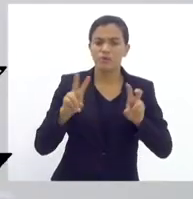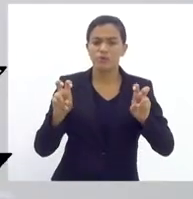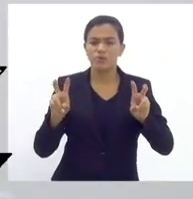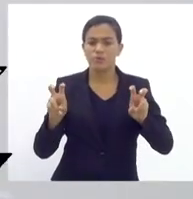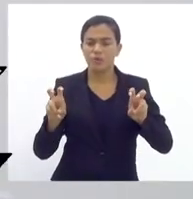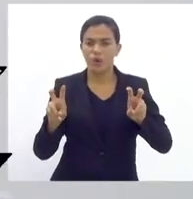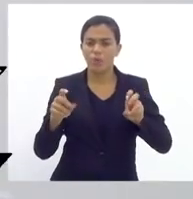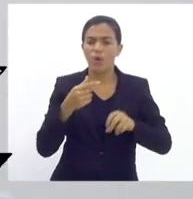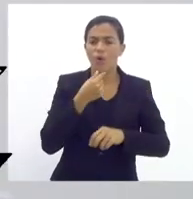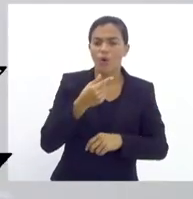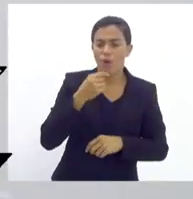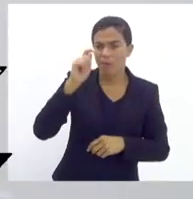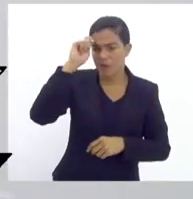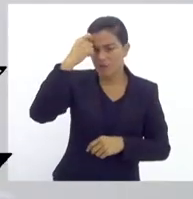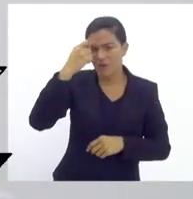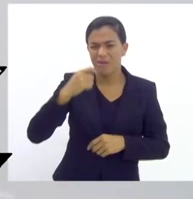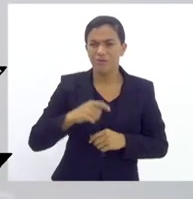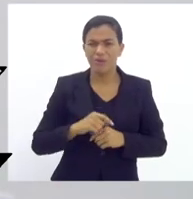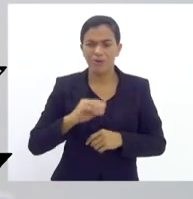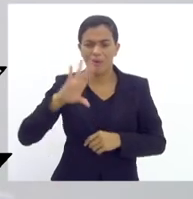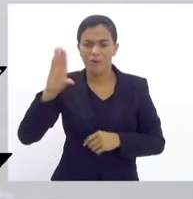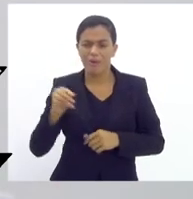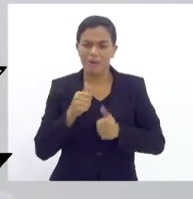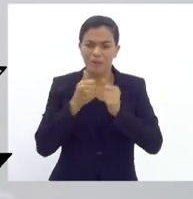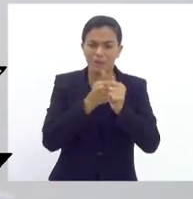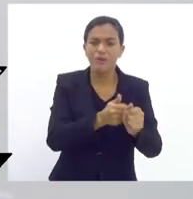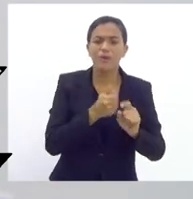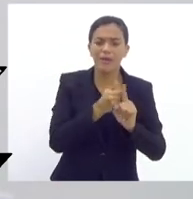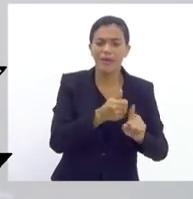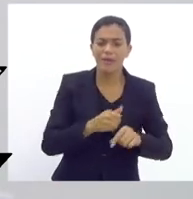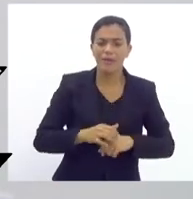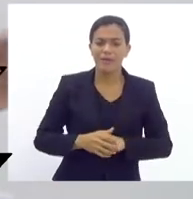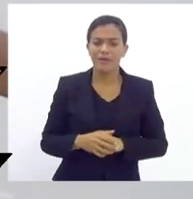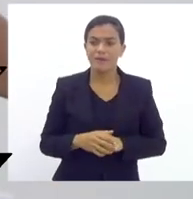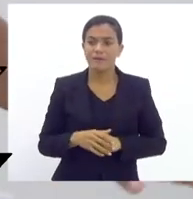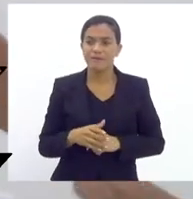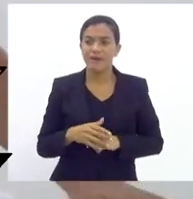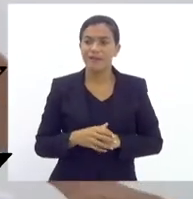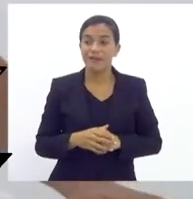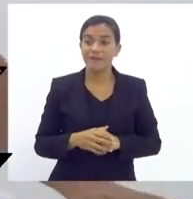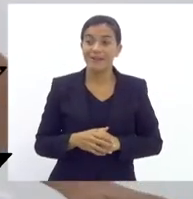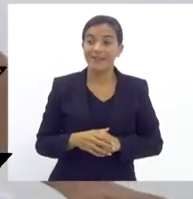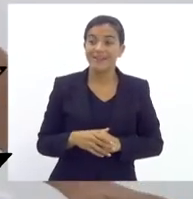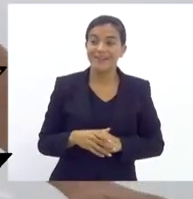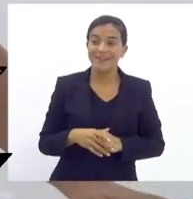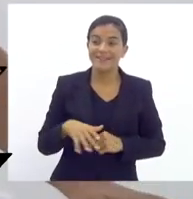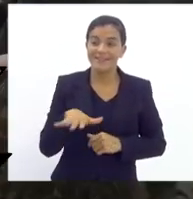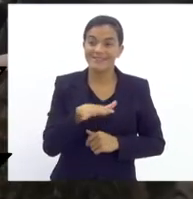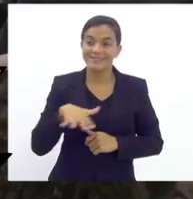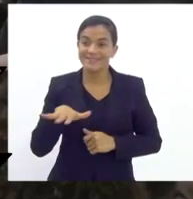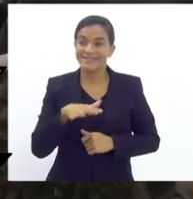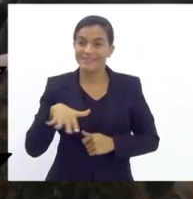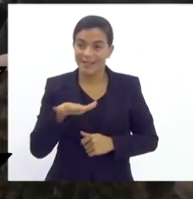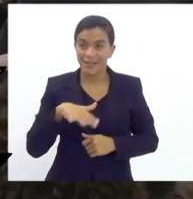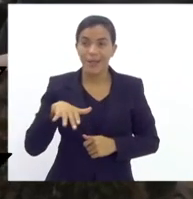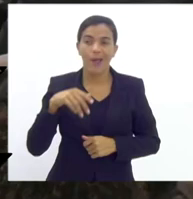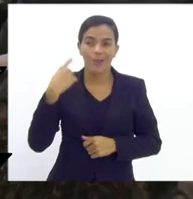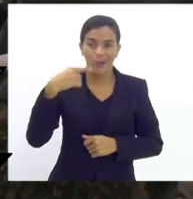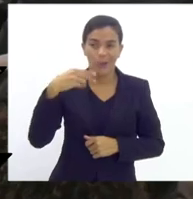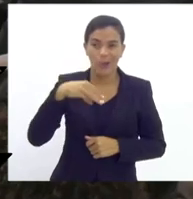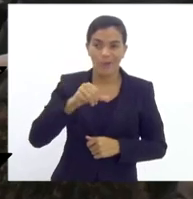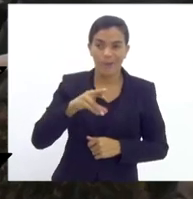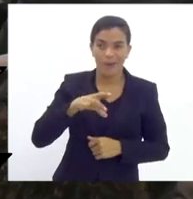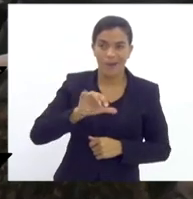africanos negros perseguidos e muitas vezes criminalizados então tá aqui o caso também quer Doutora Maria Júlia falou